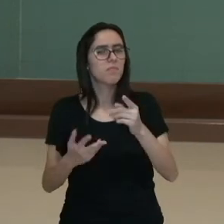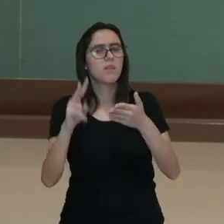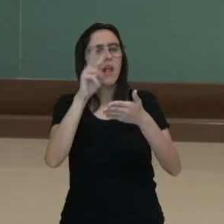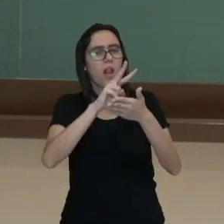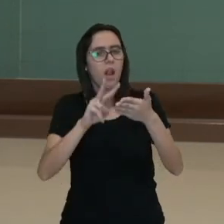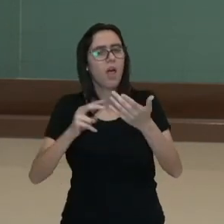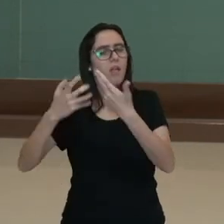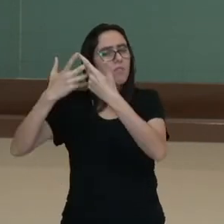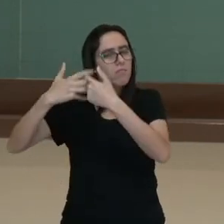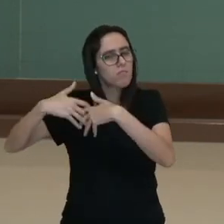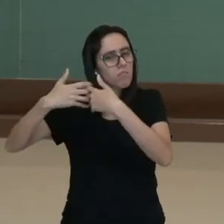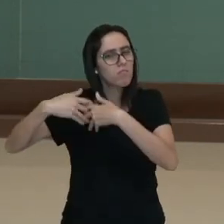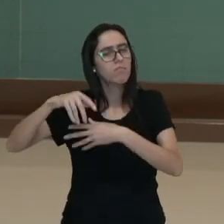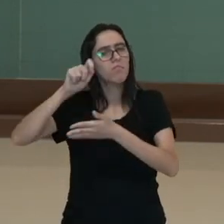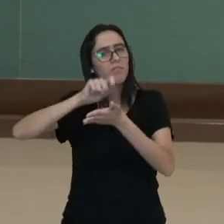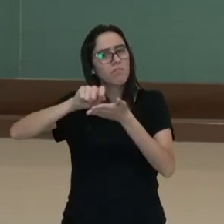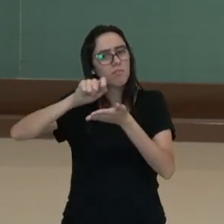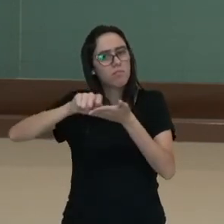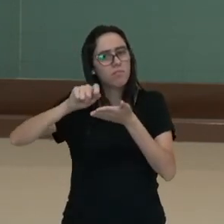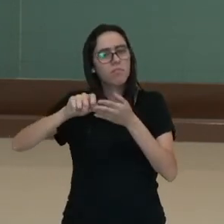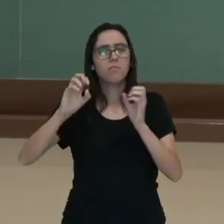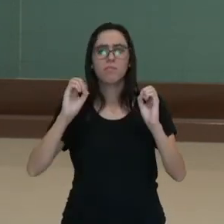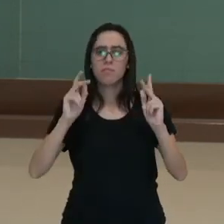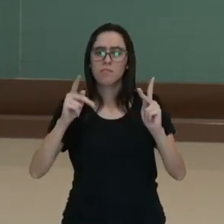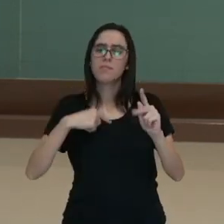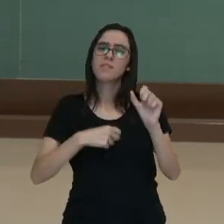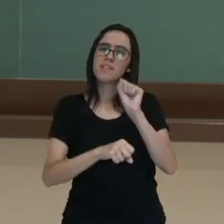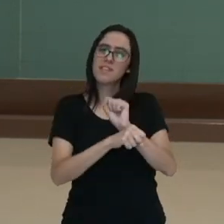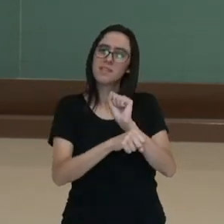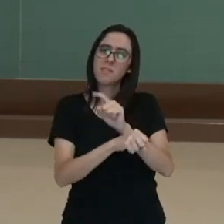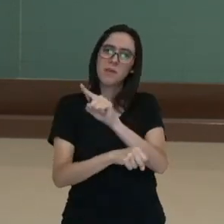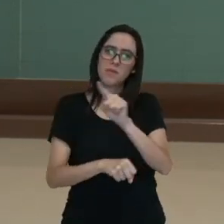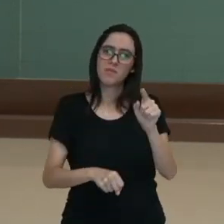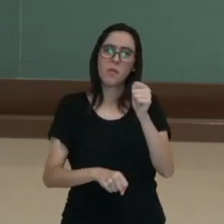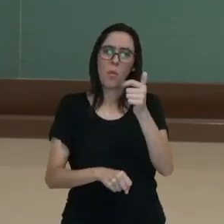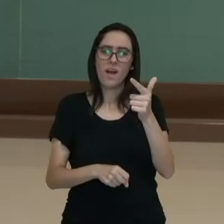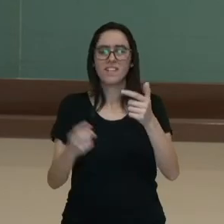Observem, analisem e espero vocês daqui